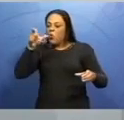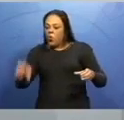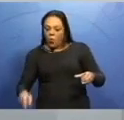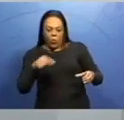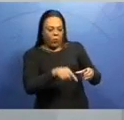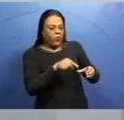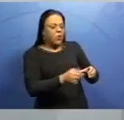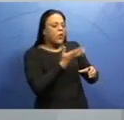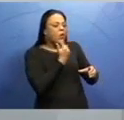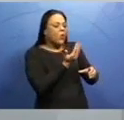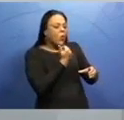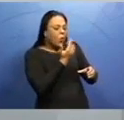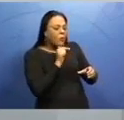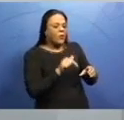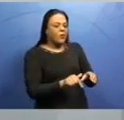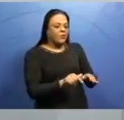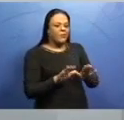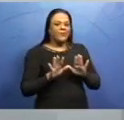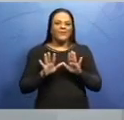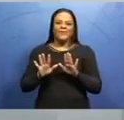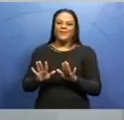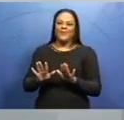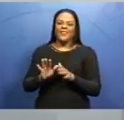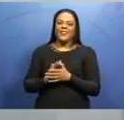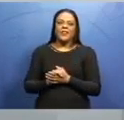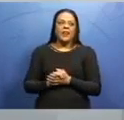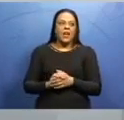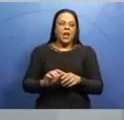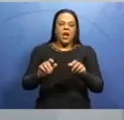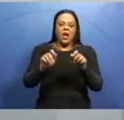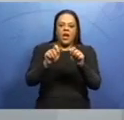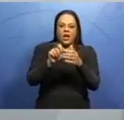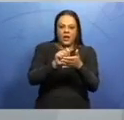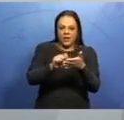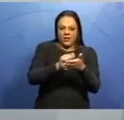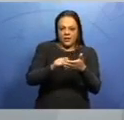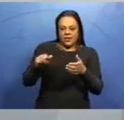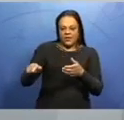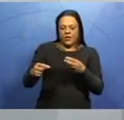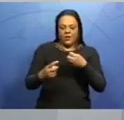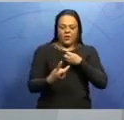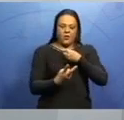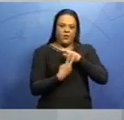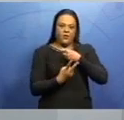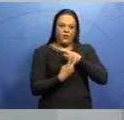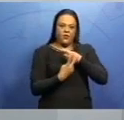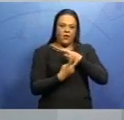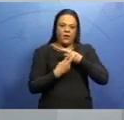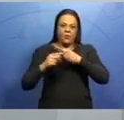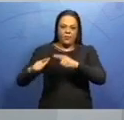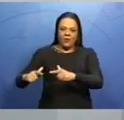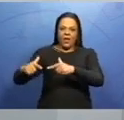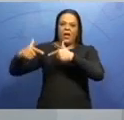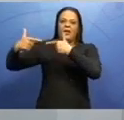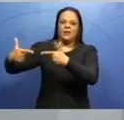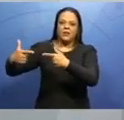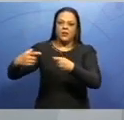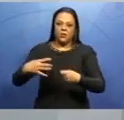Escreva ao lado de cada frase se o verbo indica ação, estado ou fenômeno.